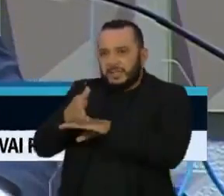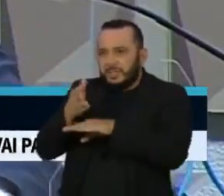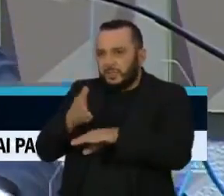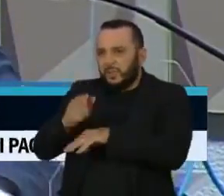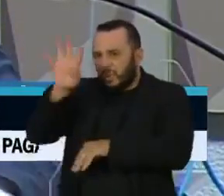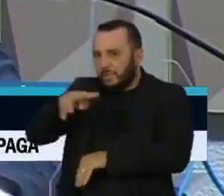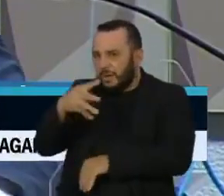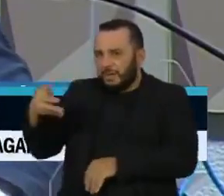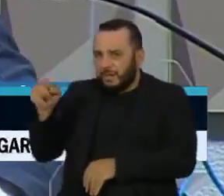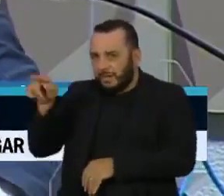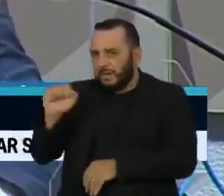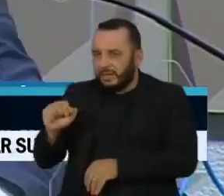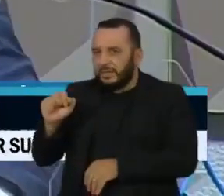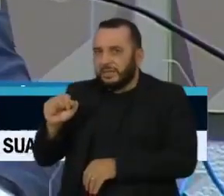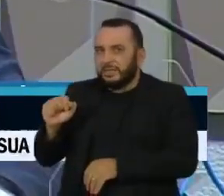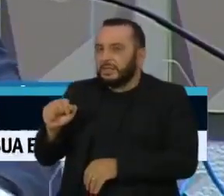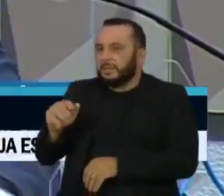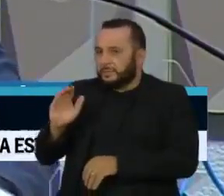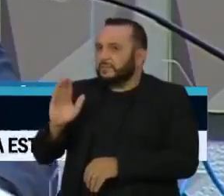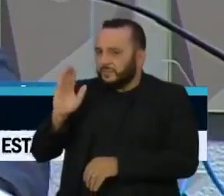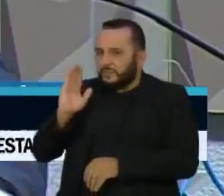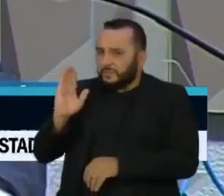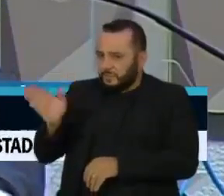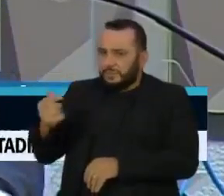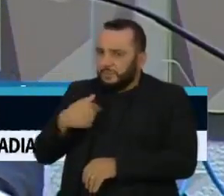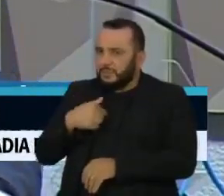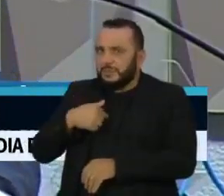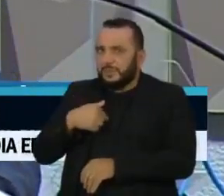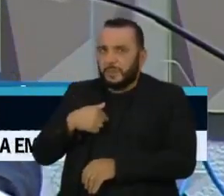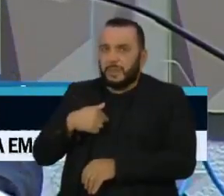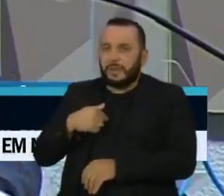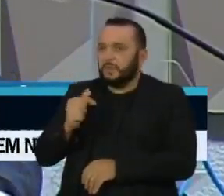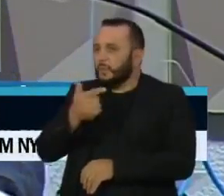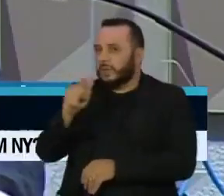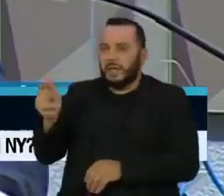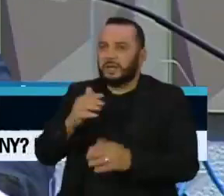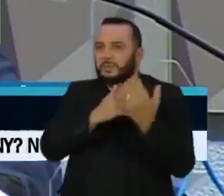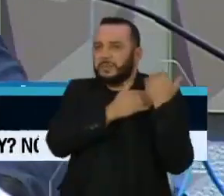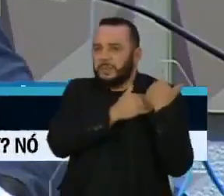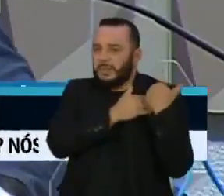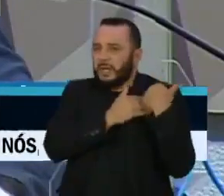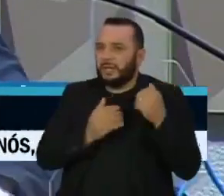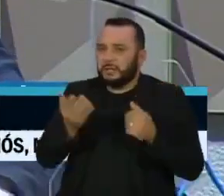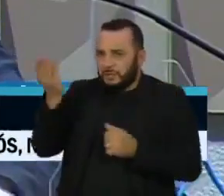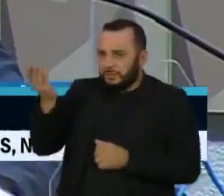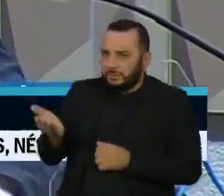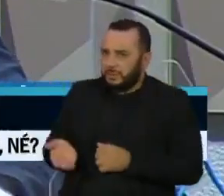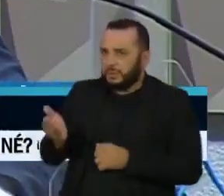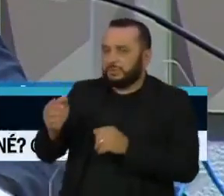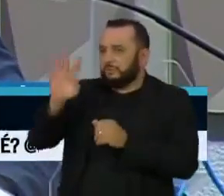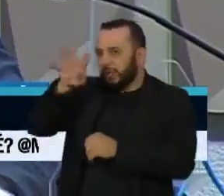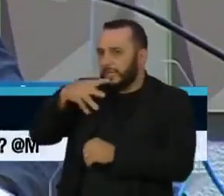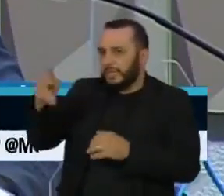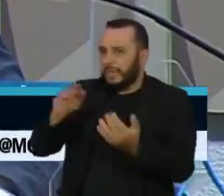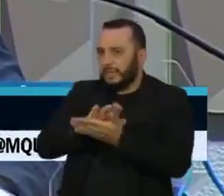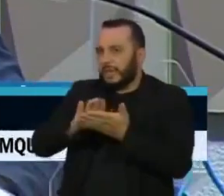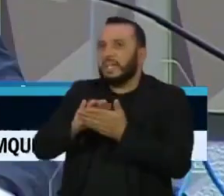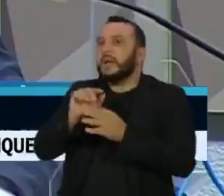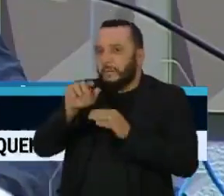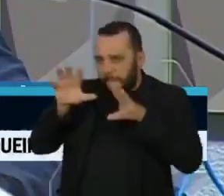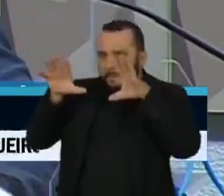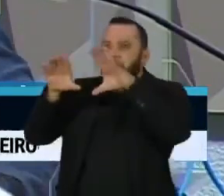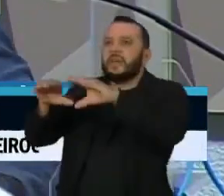esta planilha e, mesmo não tendo mais nenhuma responsabilidade em cima desse processo,